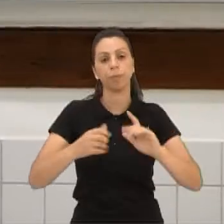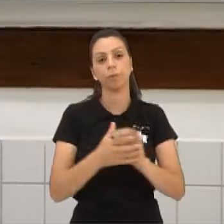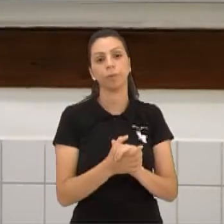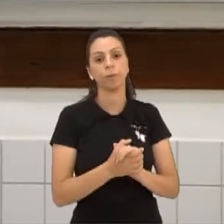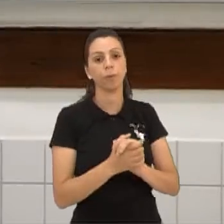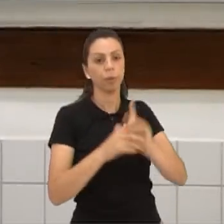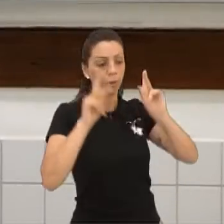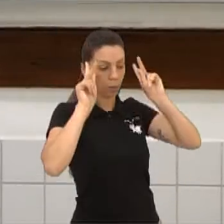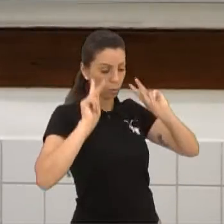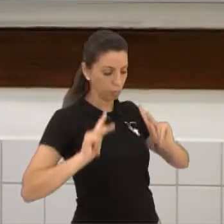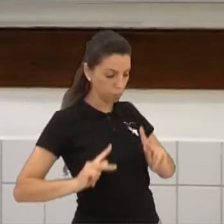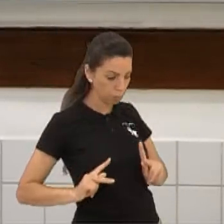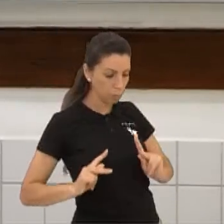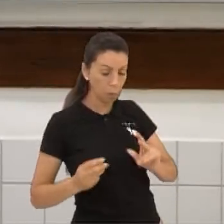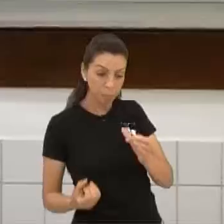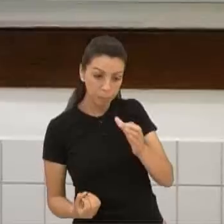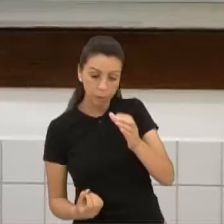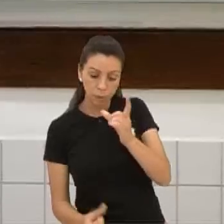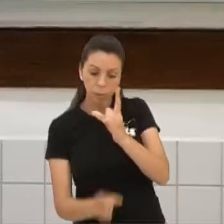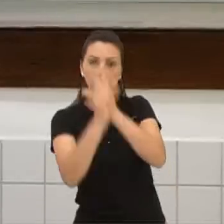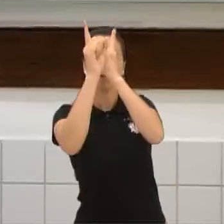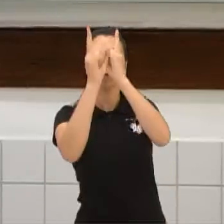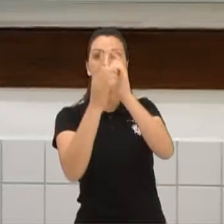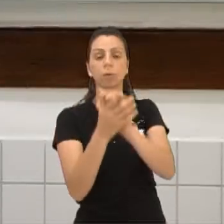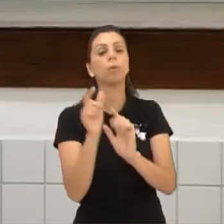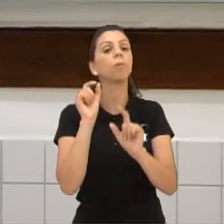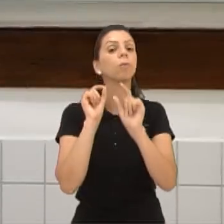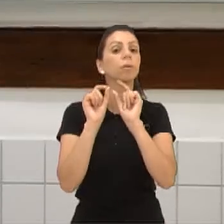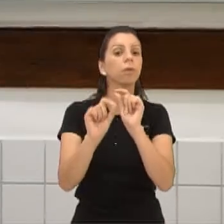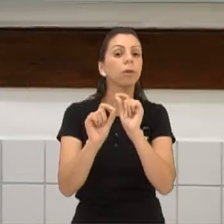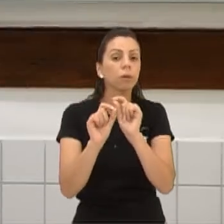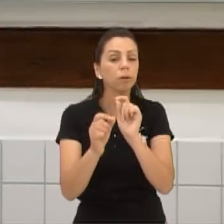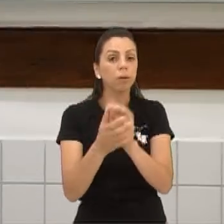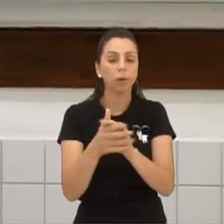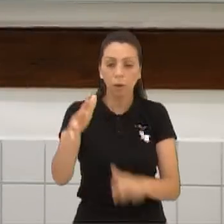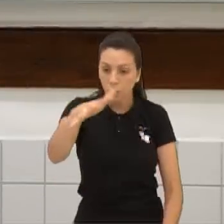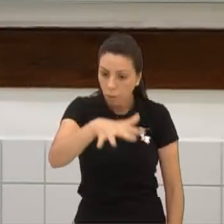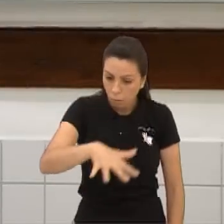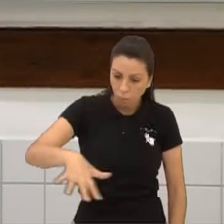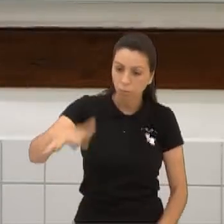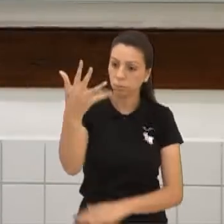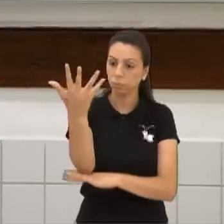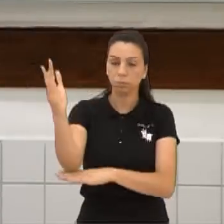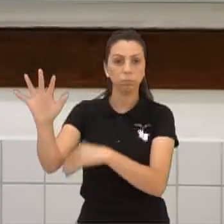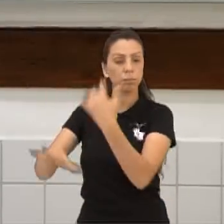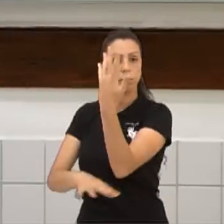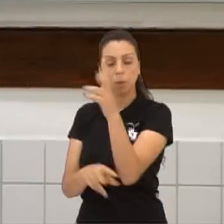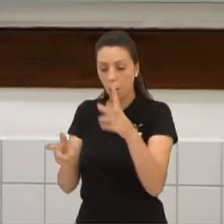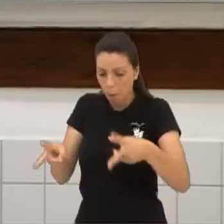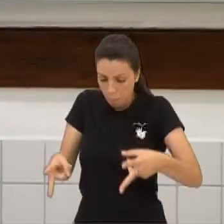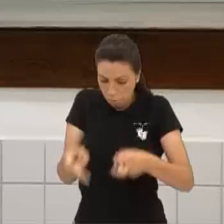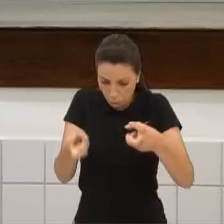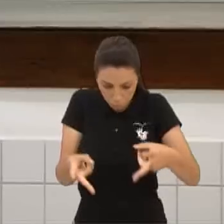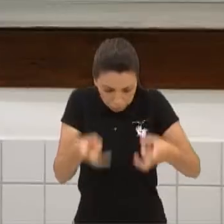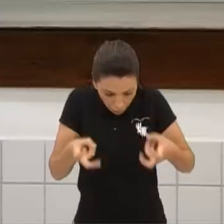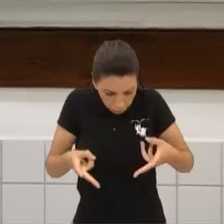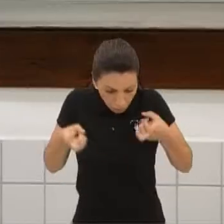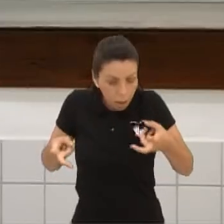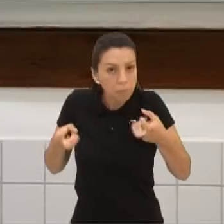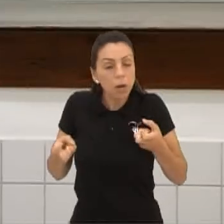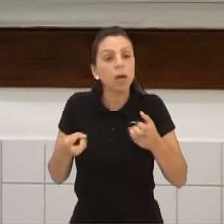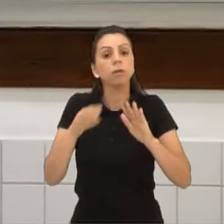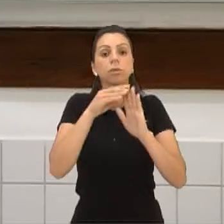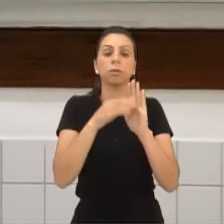que poderia retirar da natureza os elementos necessários para uma vida mais cômoda,